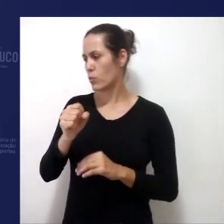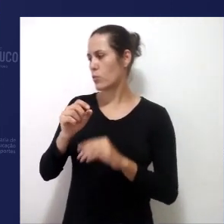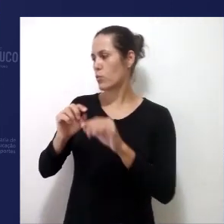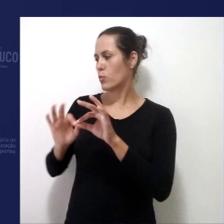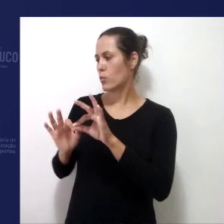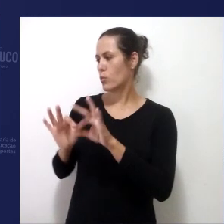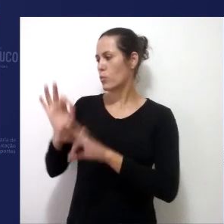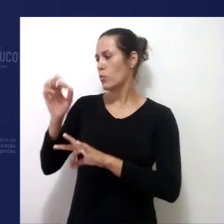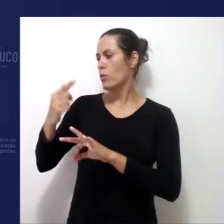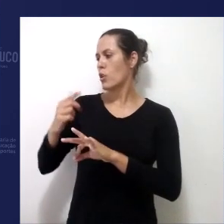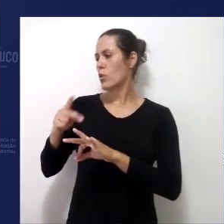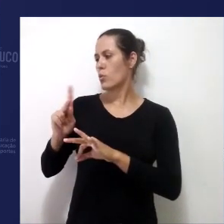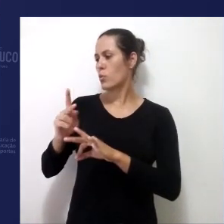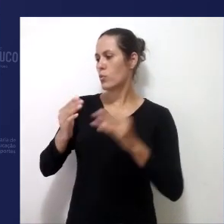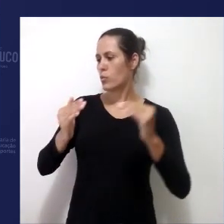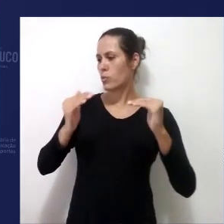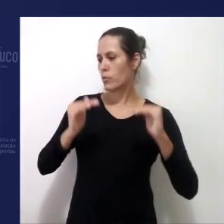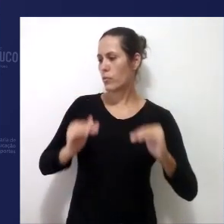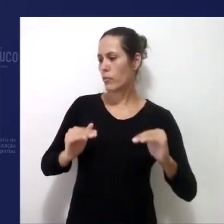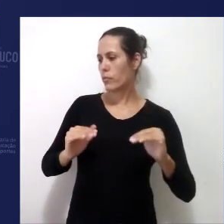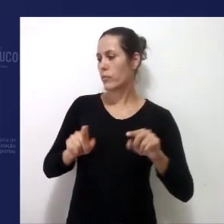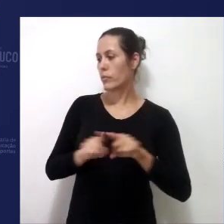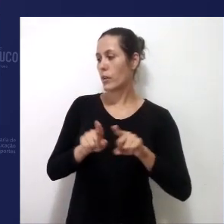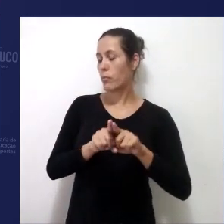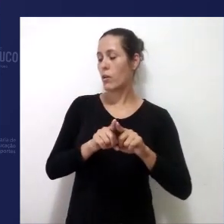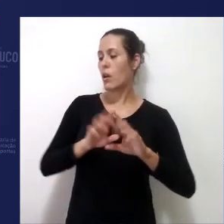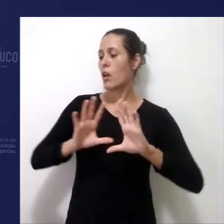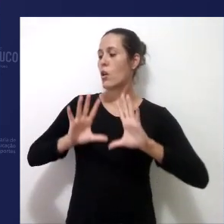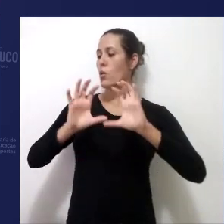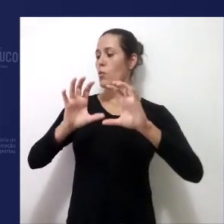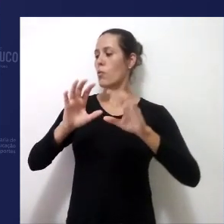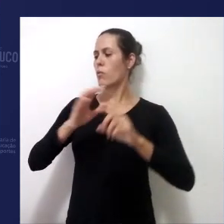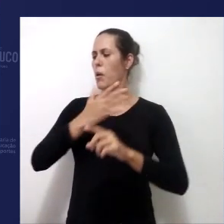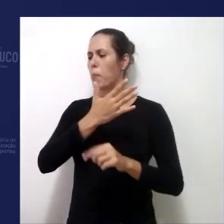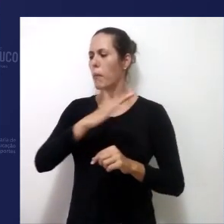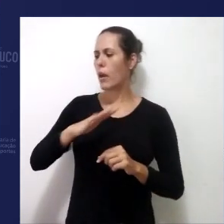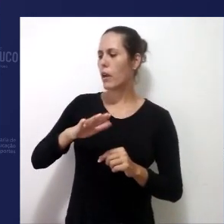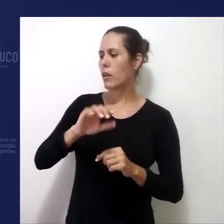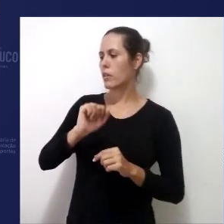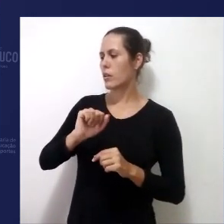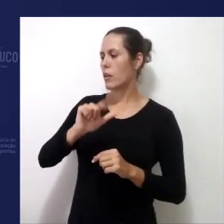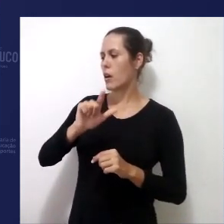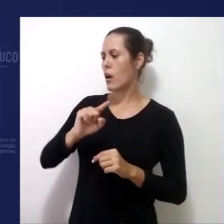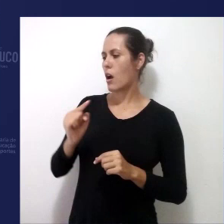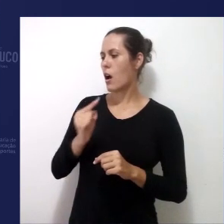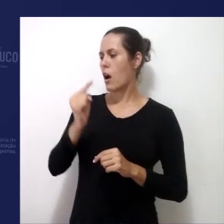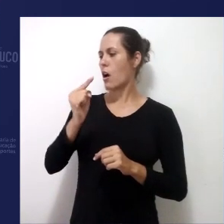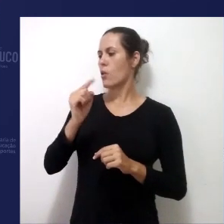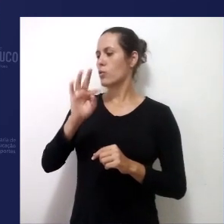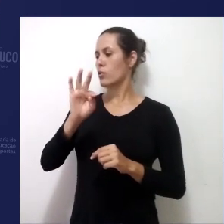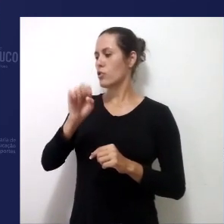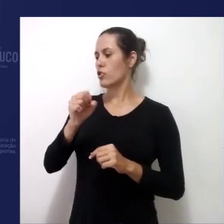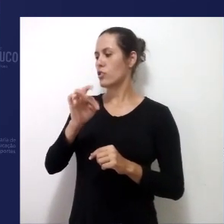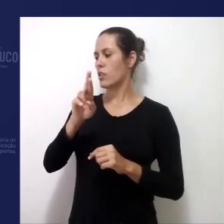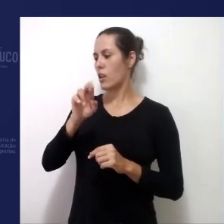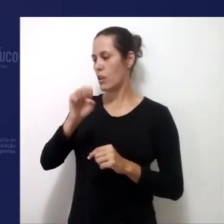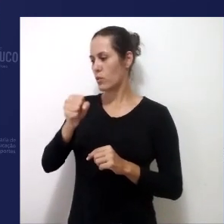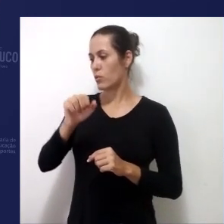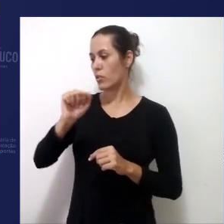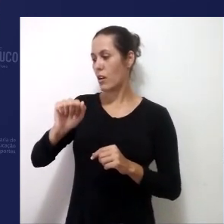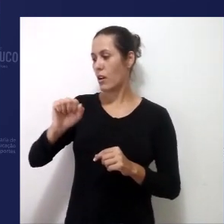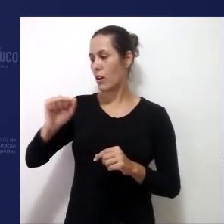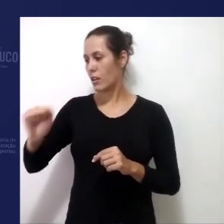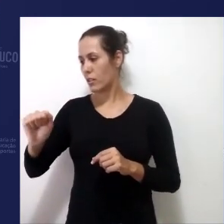nuvens médias, que no caso são as altratus e altocumulus, né? Tem as siglas delas, AS